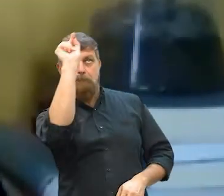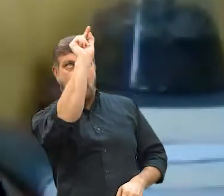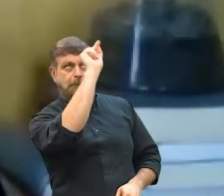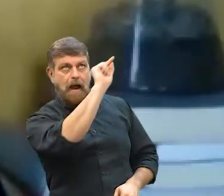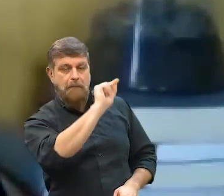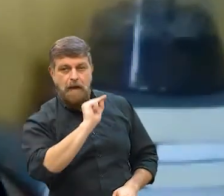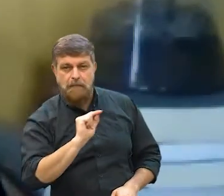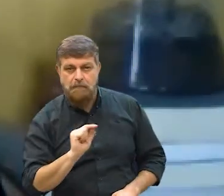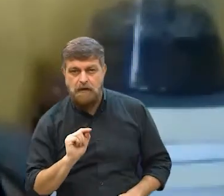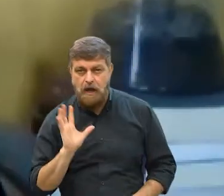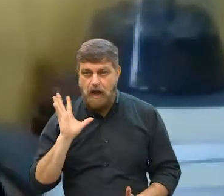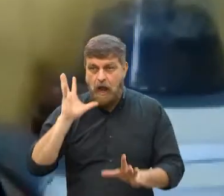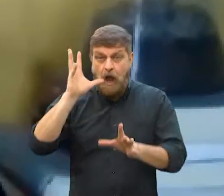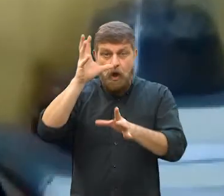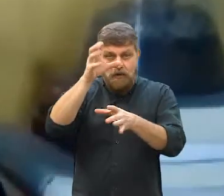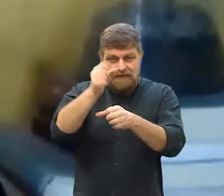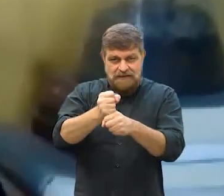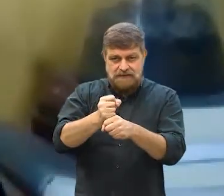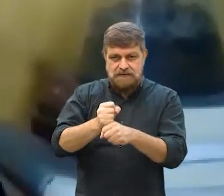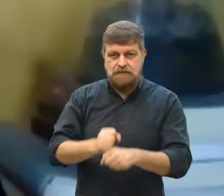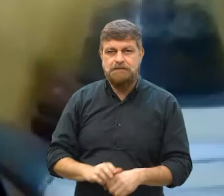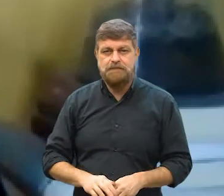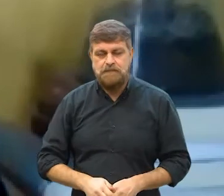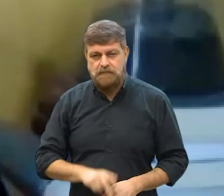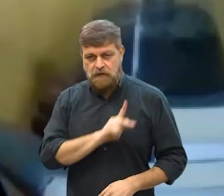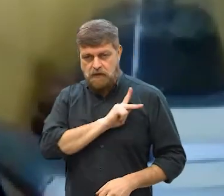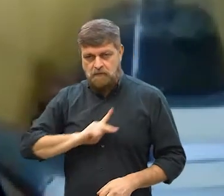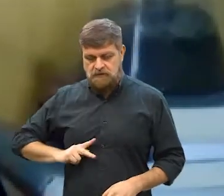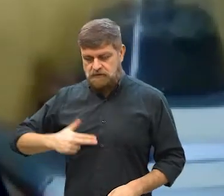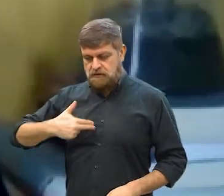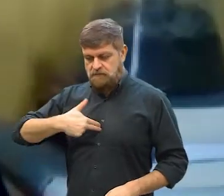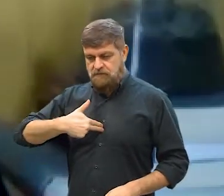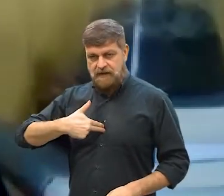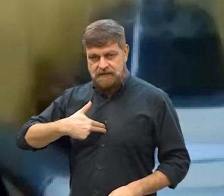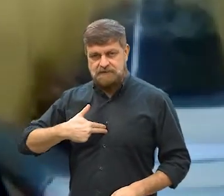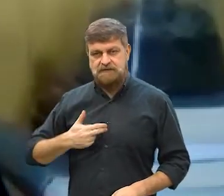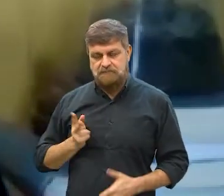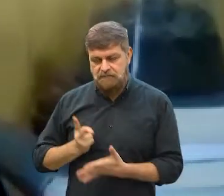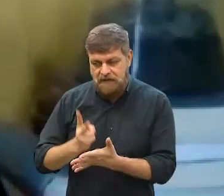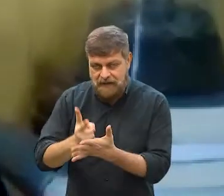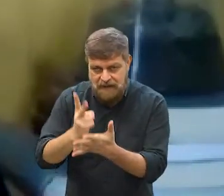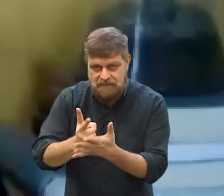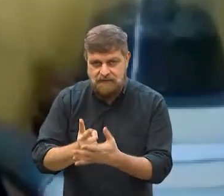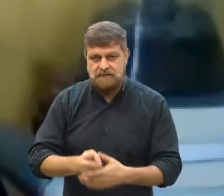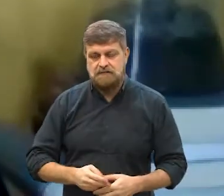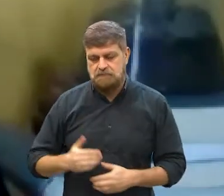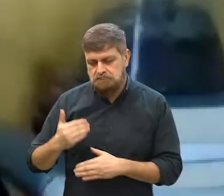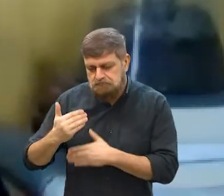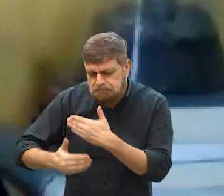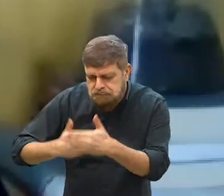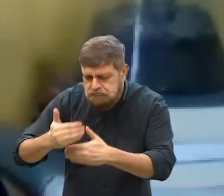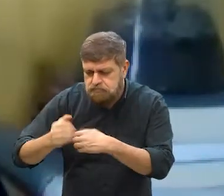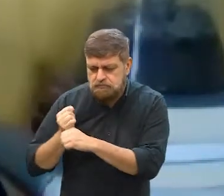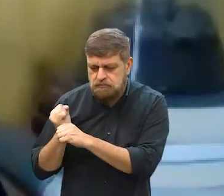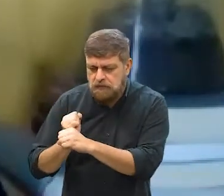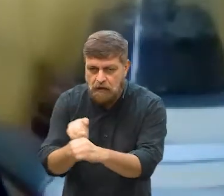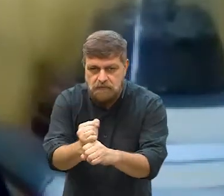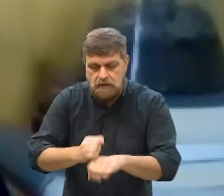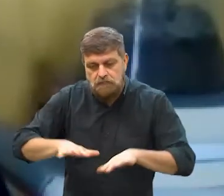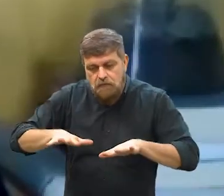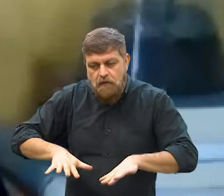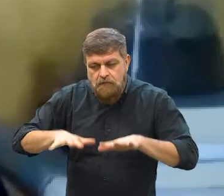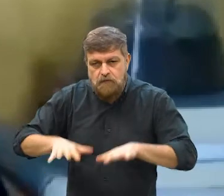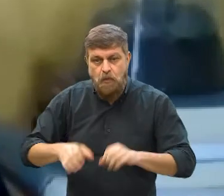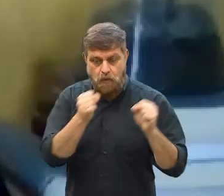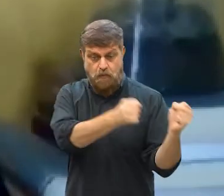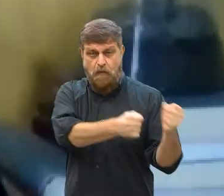acho que uma das unificações e que fez com que o governo Vargas ficasse tanto tempo nela as várias esferas conforme ele tempo ficasse tanto tempo